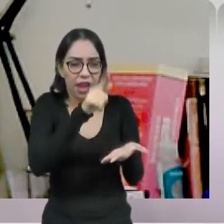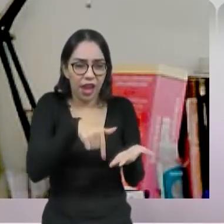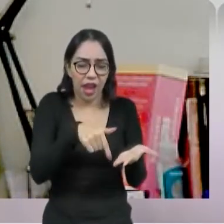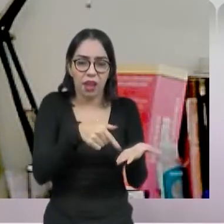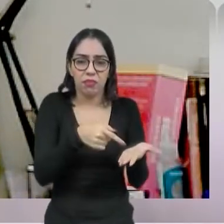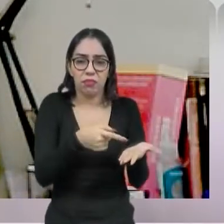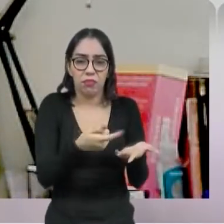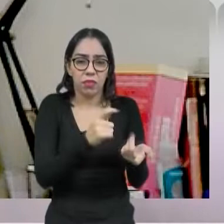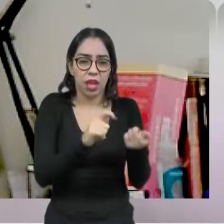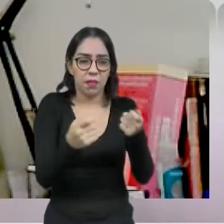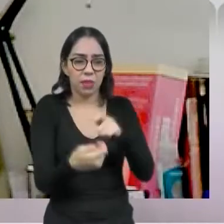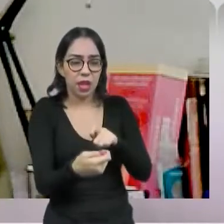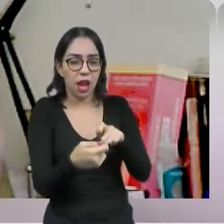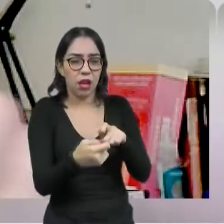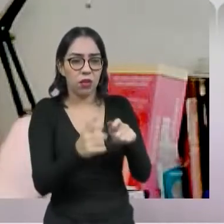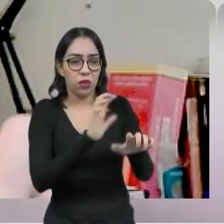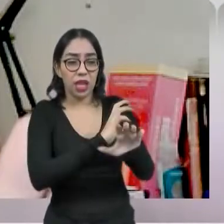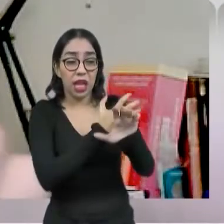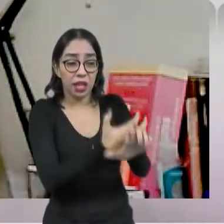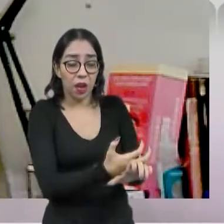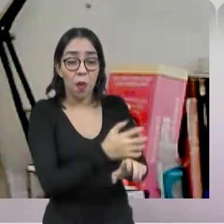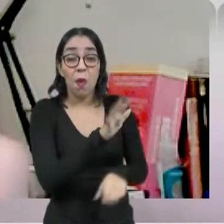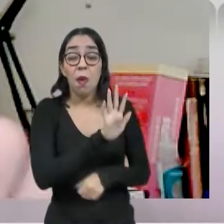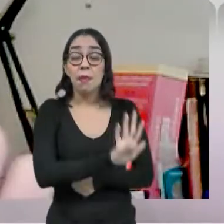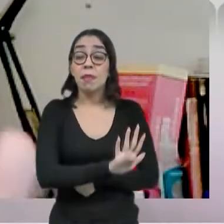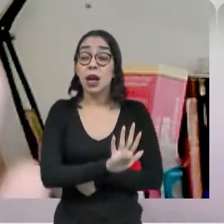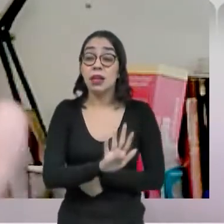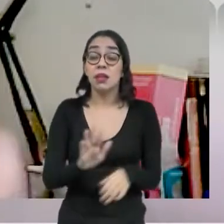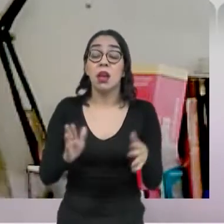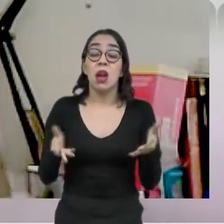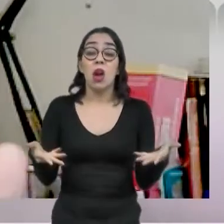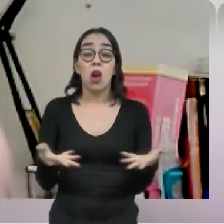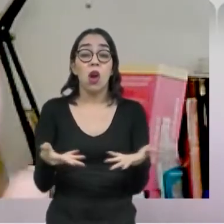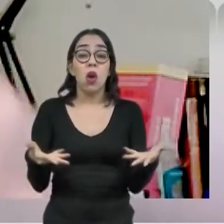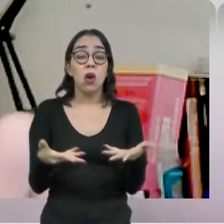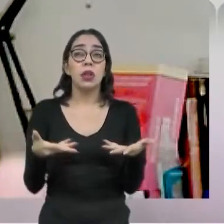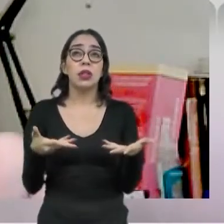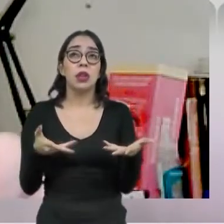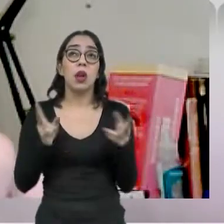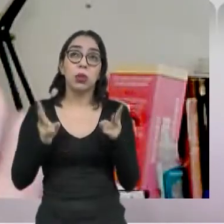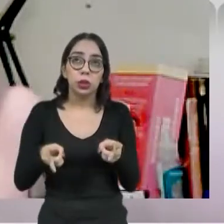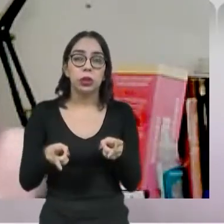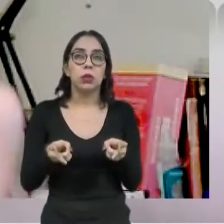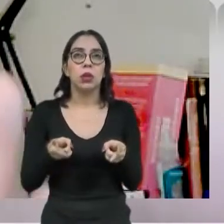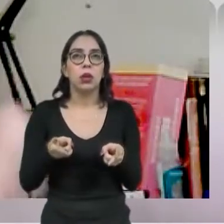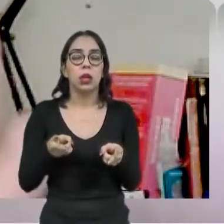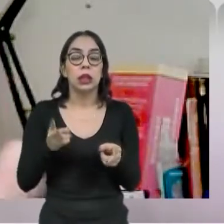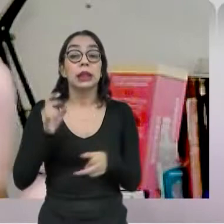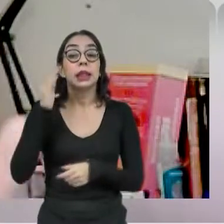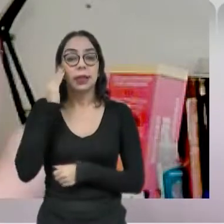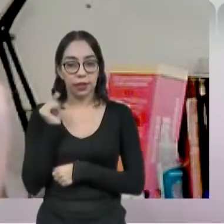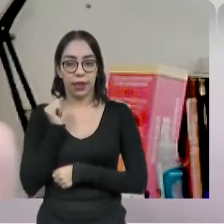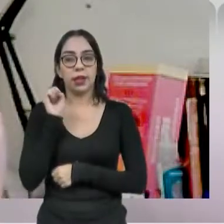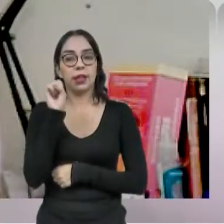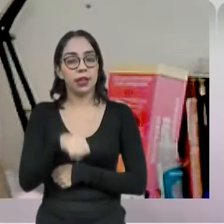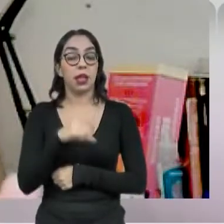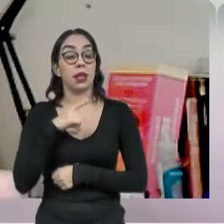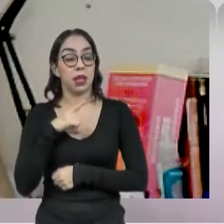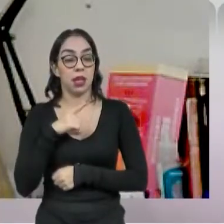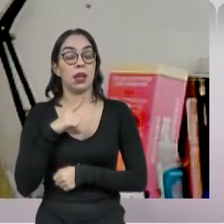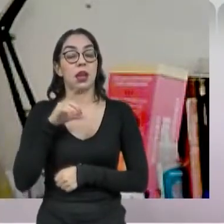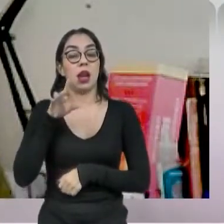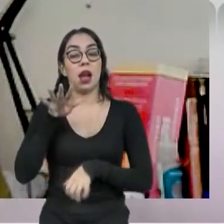do povo simples do sertão. Isso tudo eu continuo a perceber e continuo a ver que existe, né? Existe muito